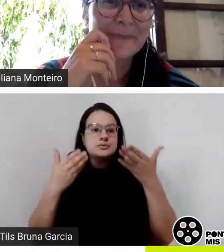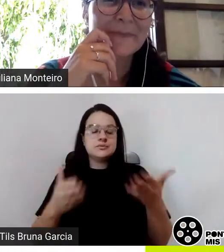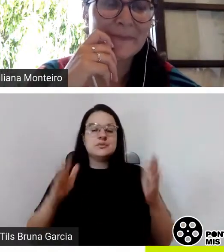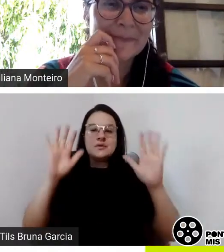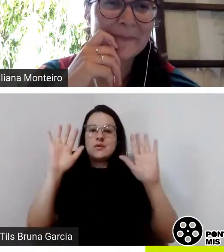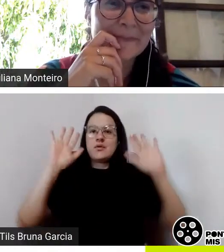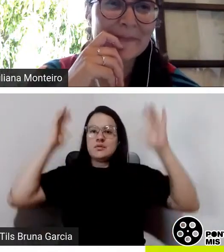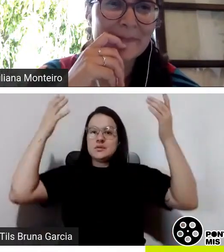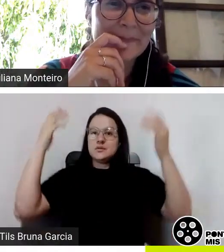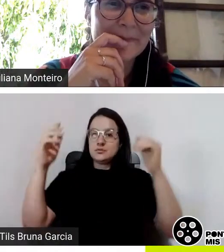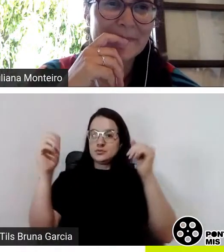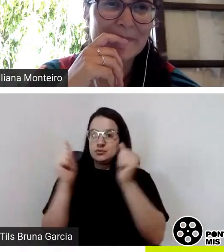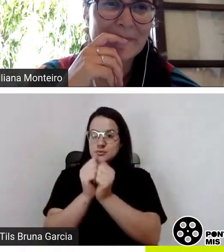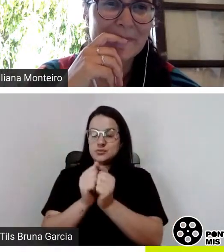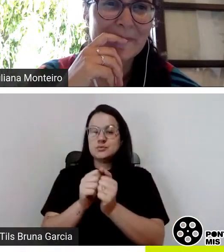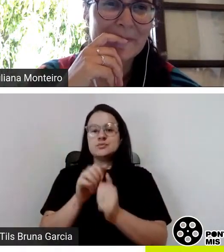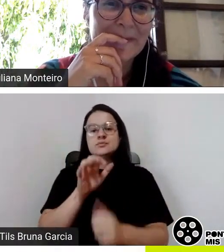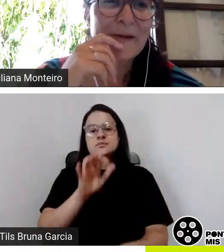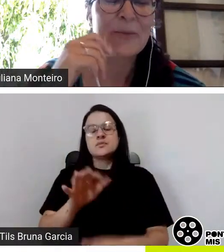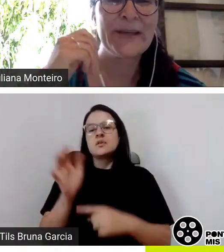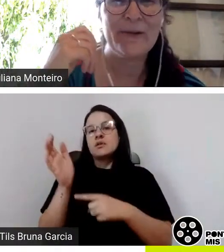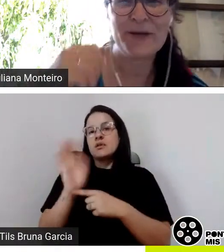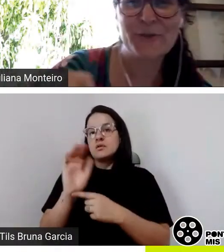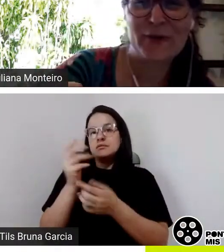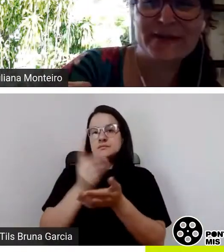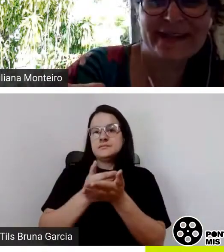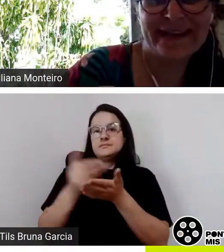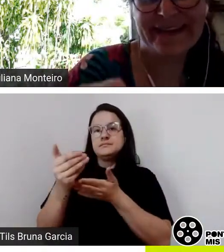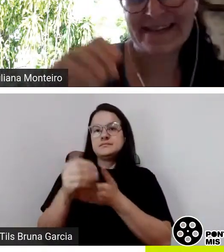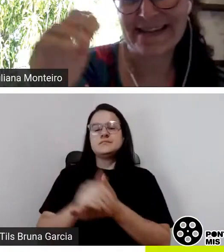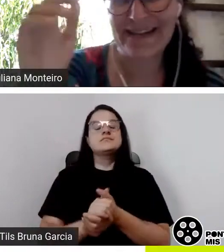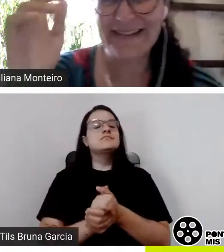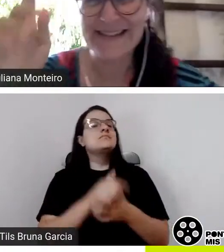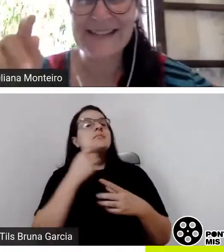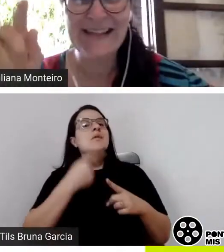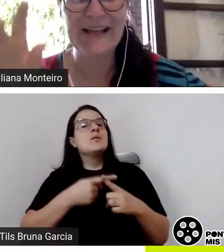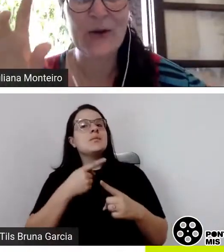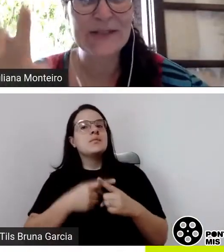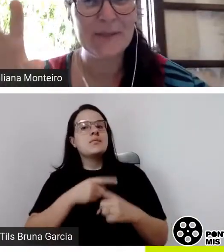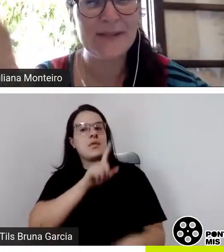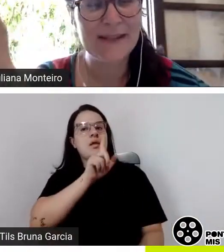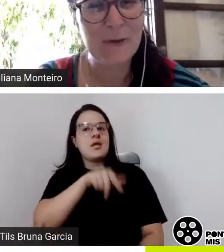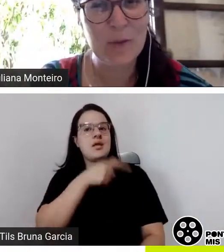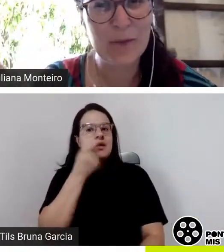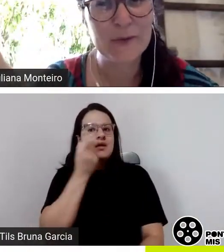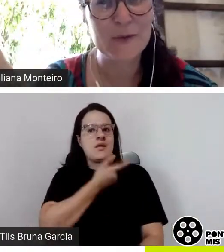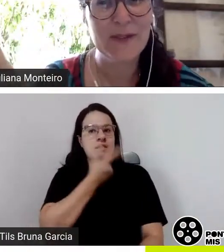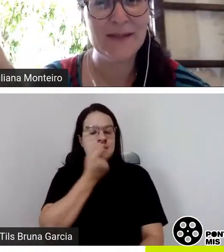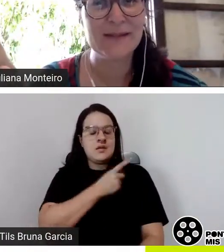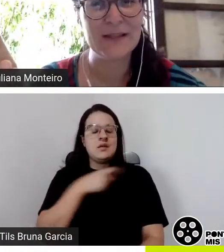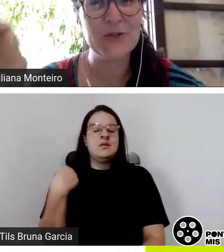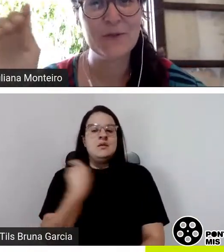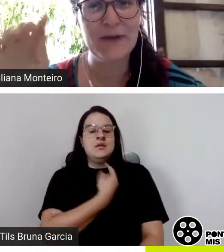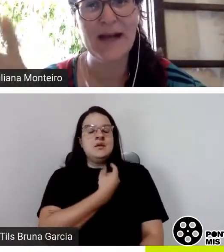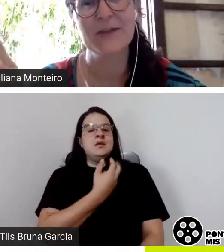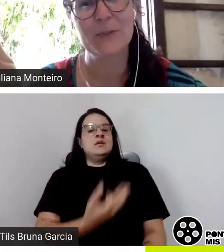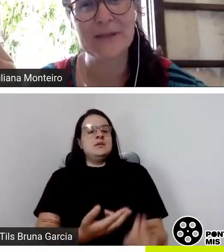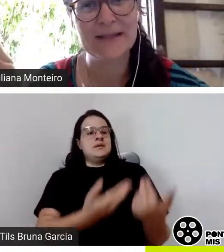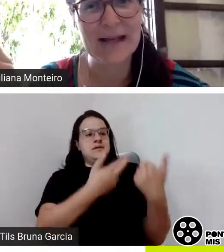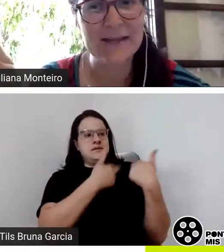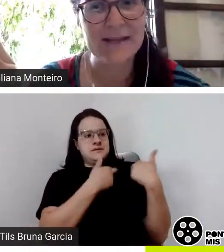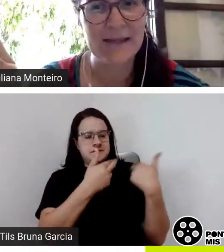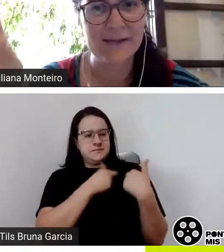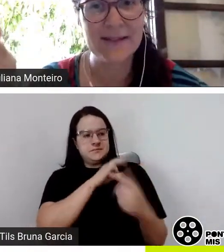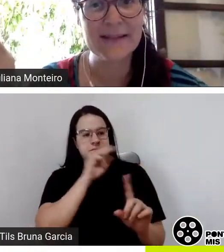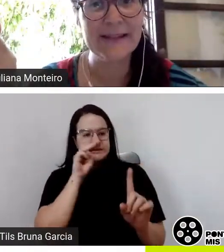junto, assim, e assim que o filme surgiu. Porque eu acho uma coisa que é engraçada, assim, a nossa missão com Pontos Mis, a gente viaja